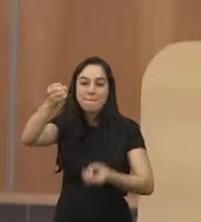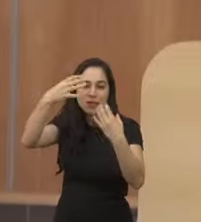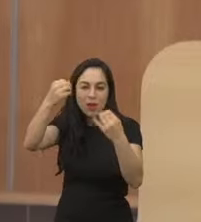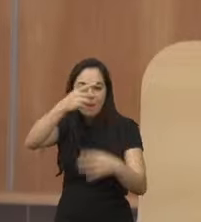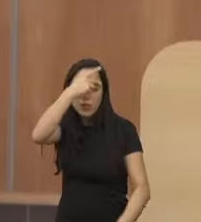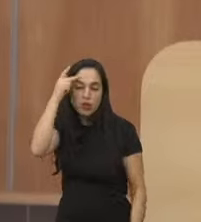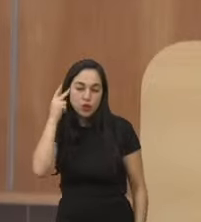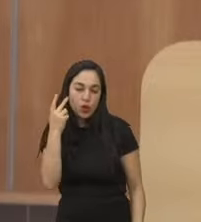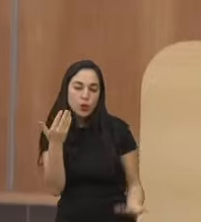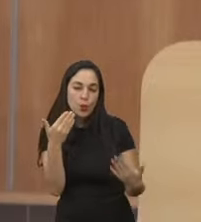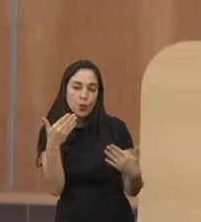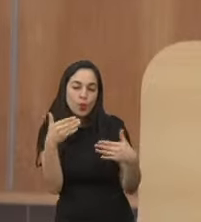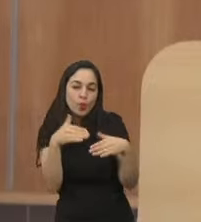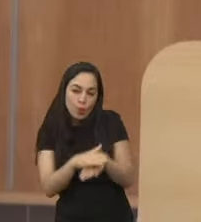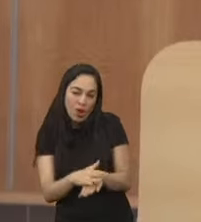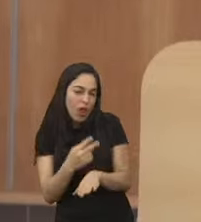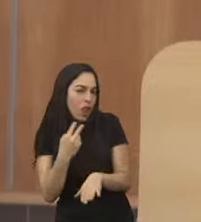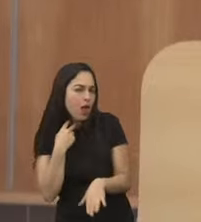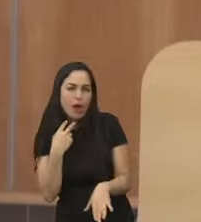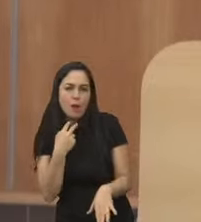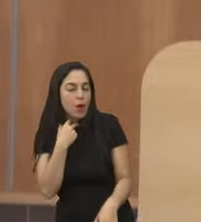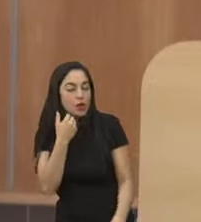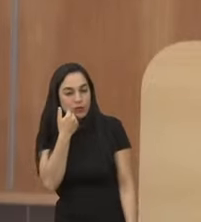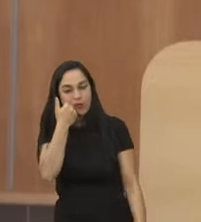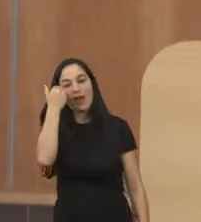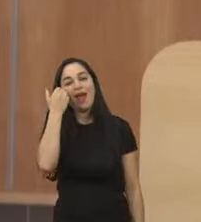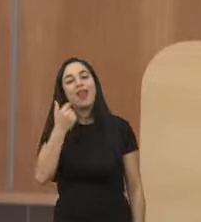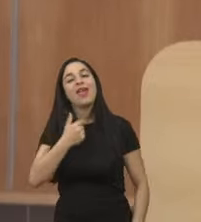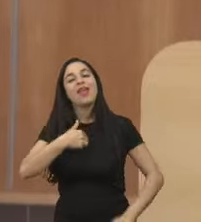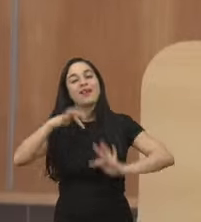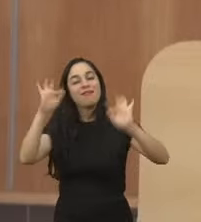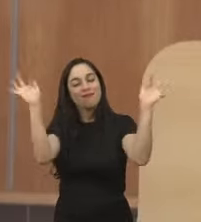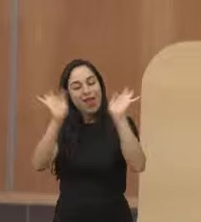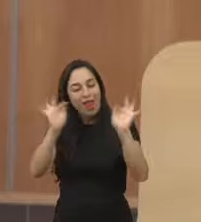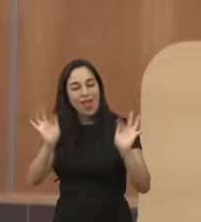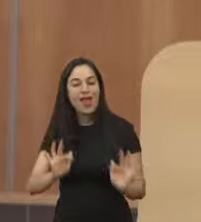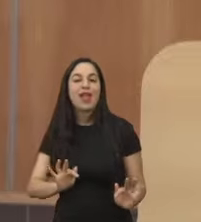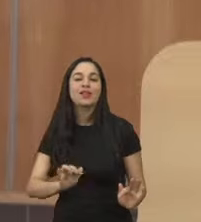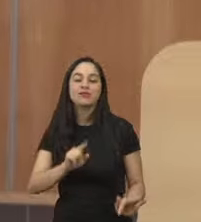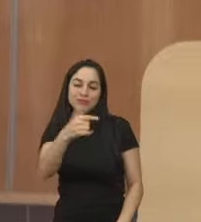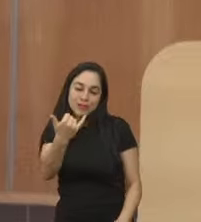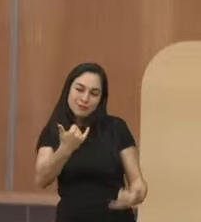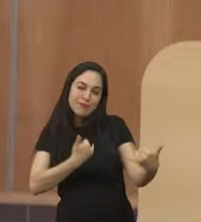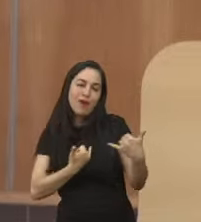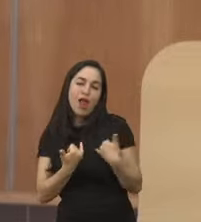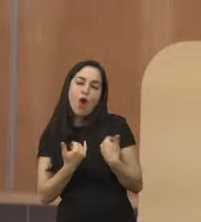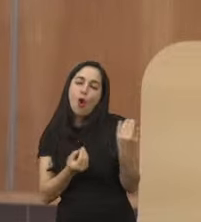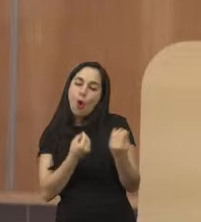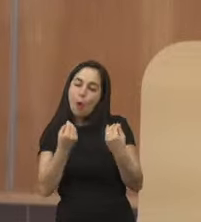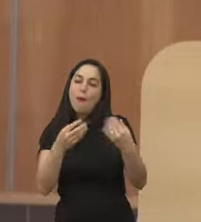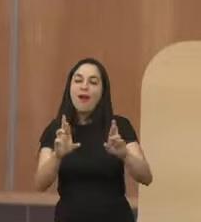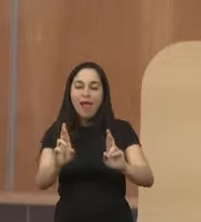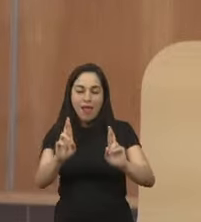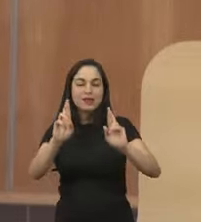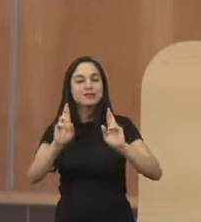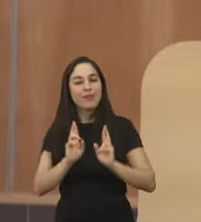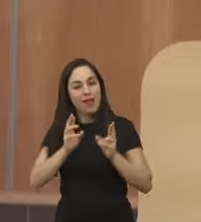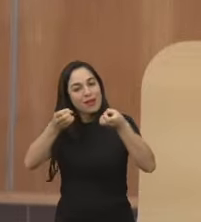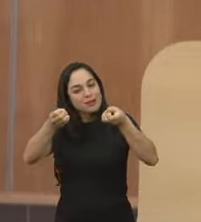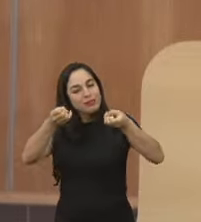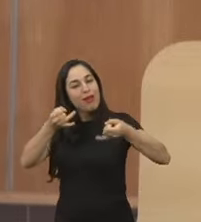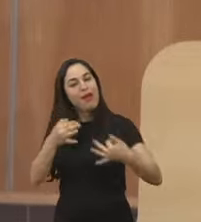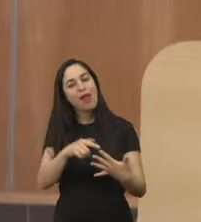pode ser humilhado. Então, fiquei feliz em ouvir vocês, fiquei feliz como vocês me trataram, com respeito, me explicando,